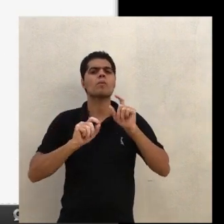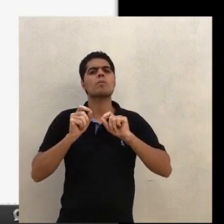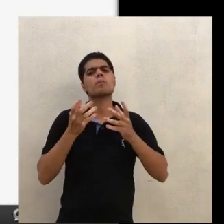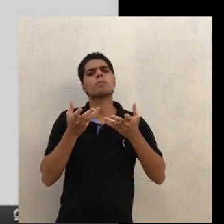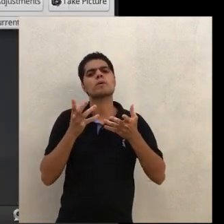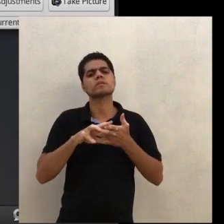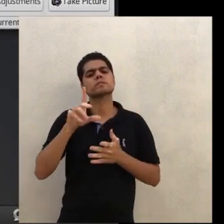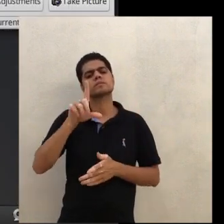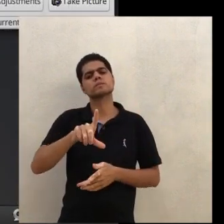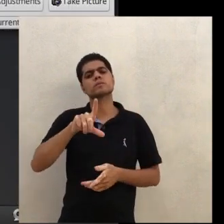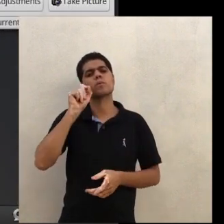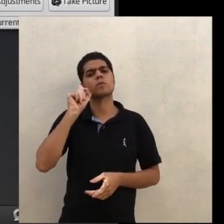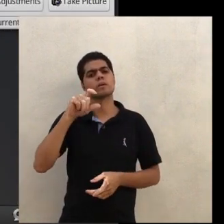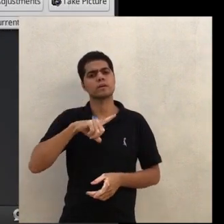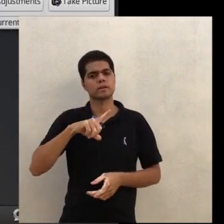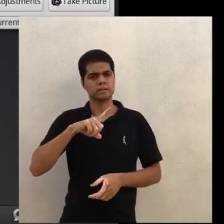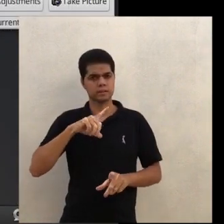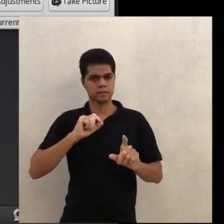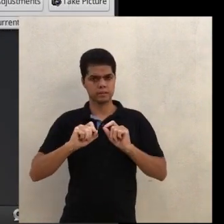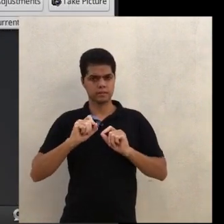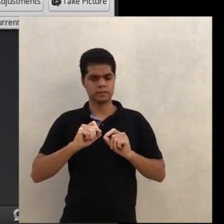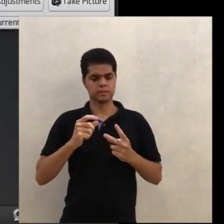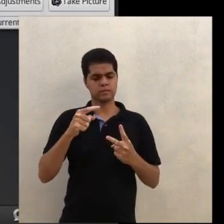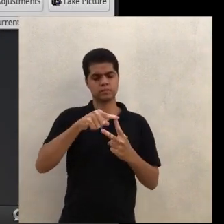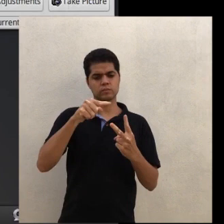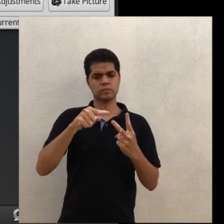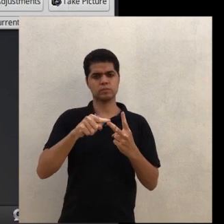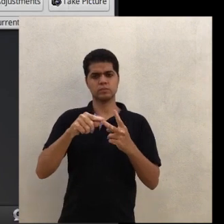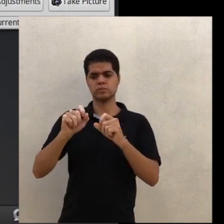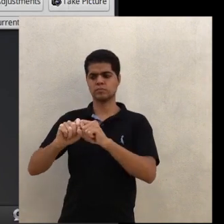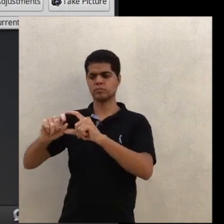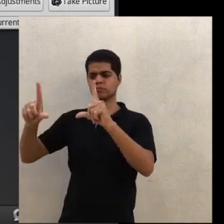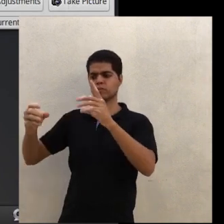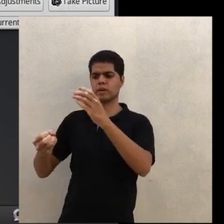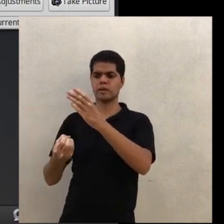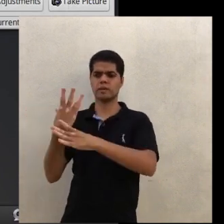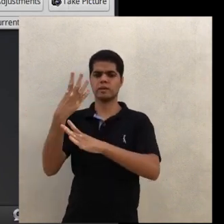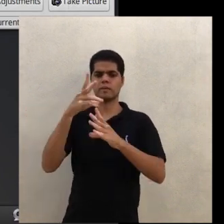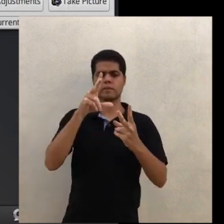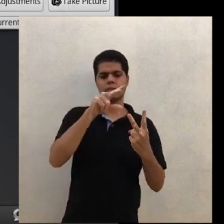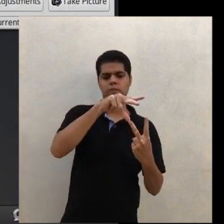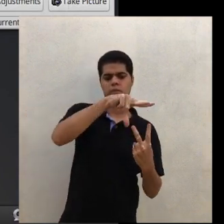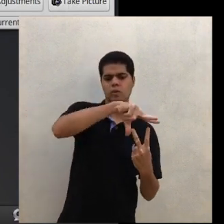pasta. Então, eu vou criar uma pasta aqui, chamada